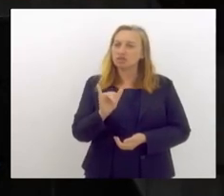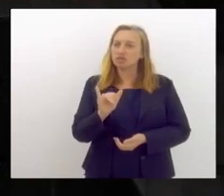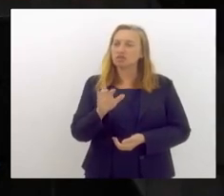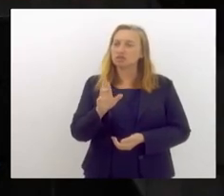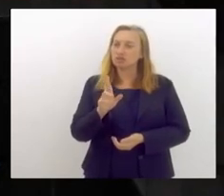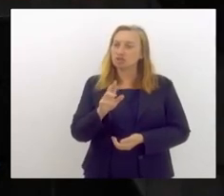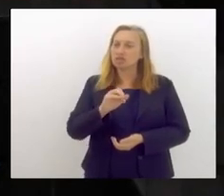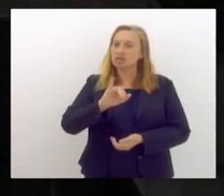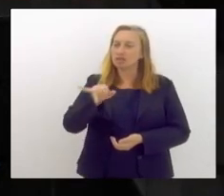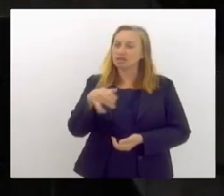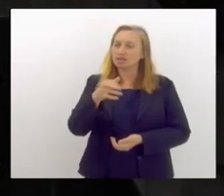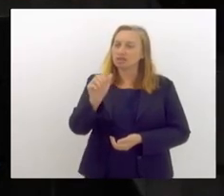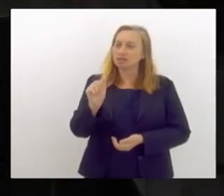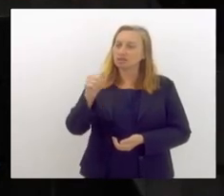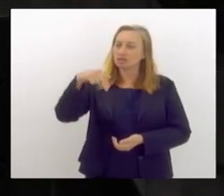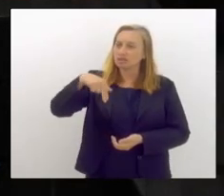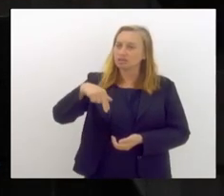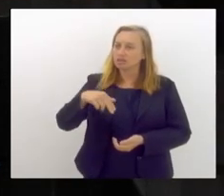que